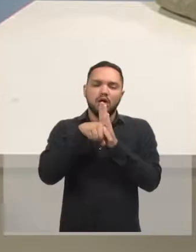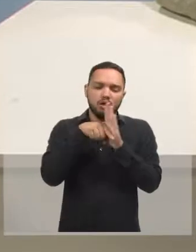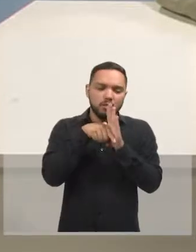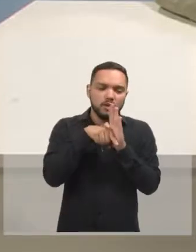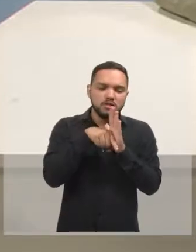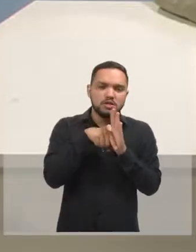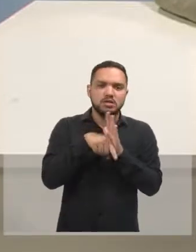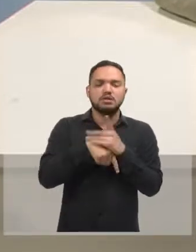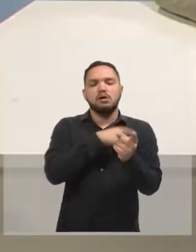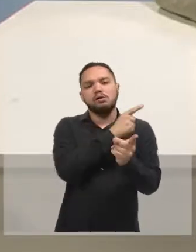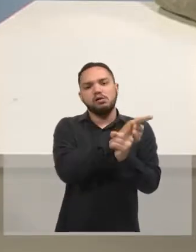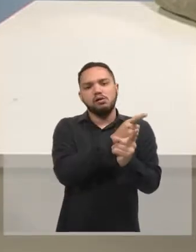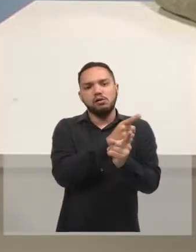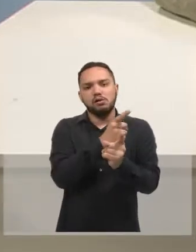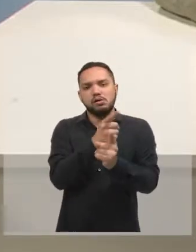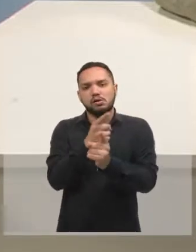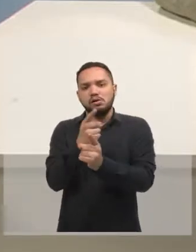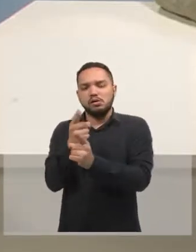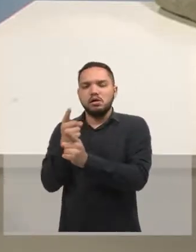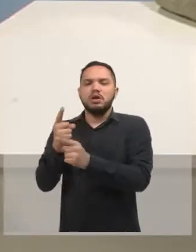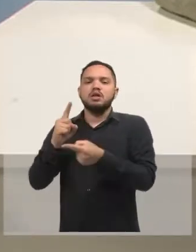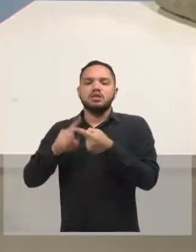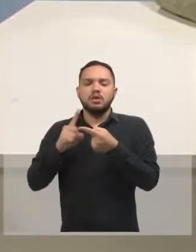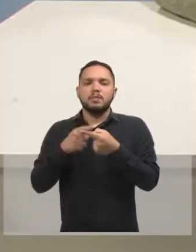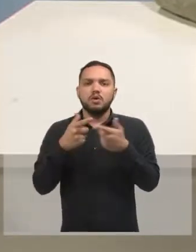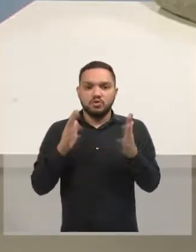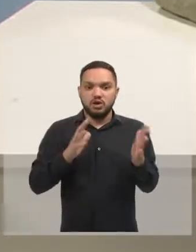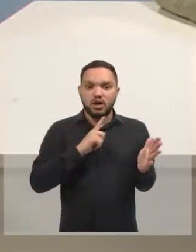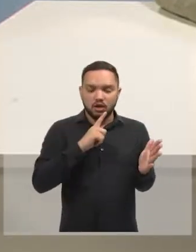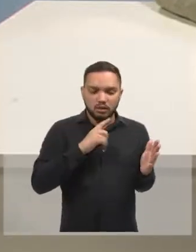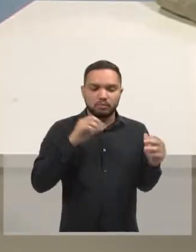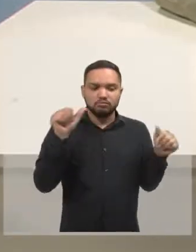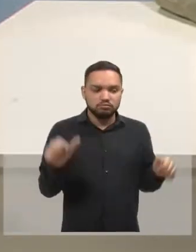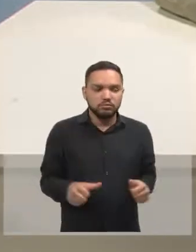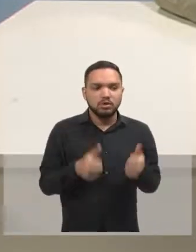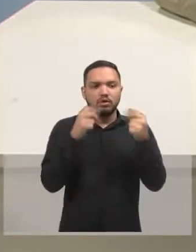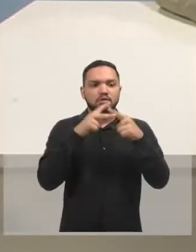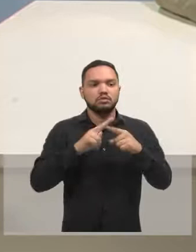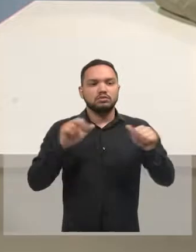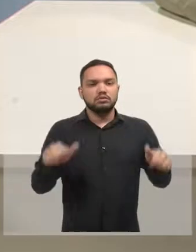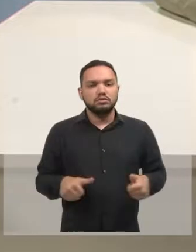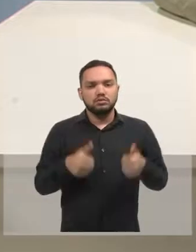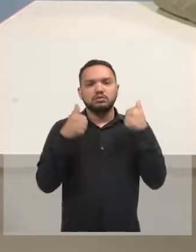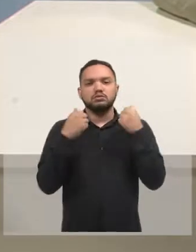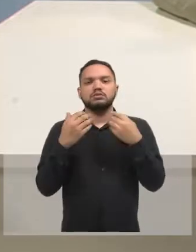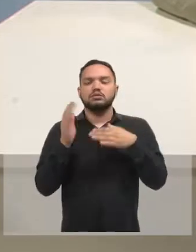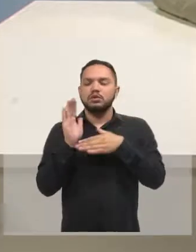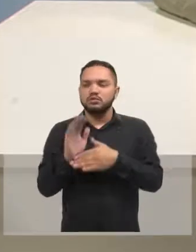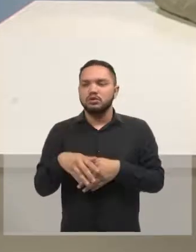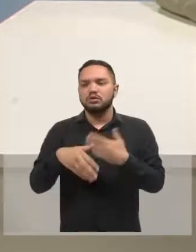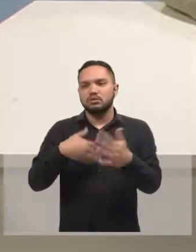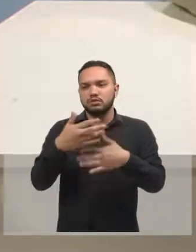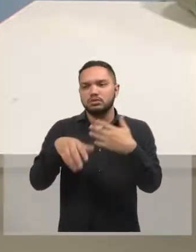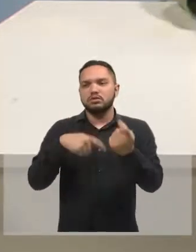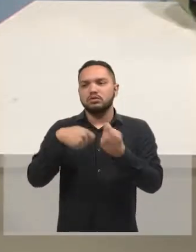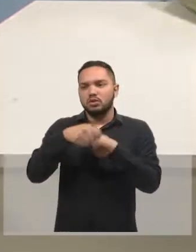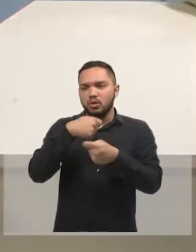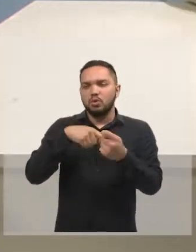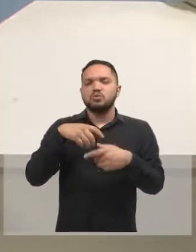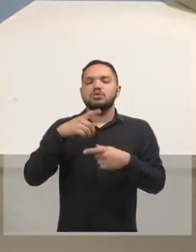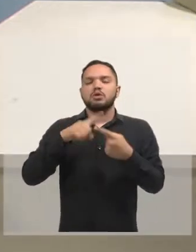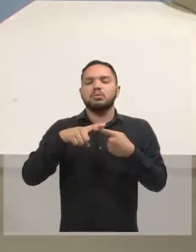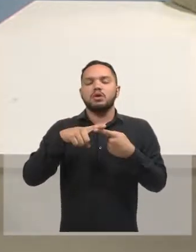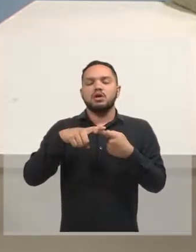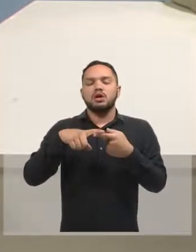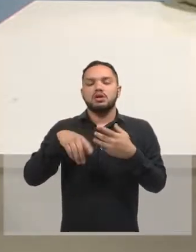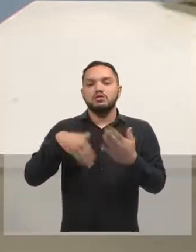inovações, mas do aprimoramento do que já existe, né? Para o desenvolvimento econômico, o desenvolvimento